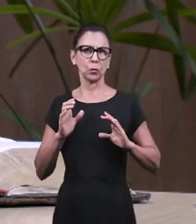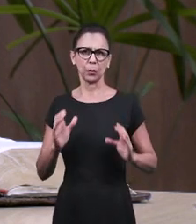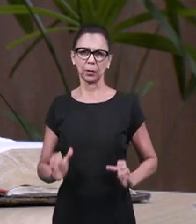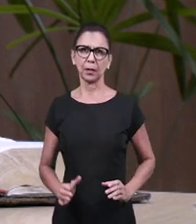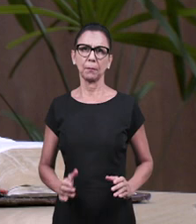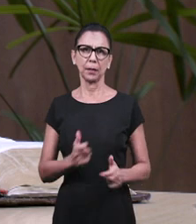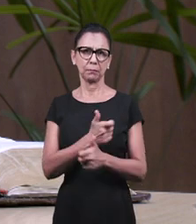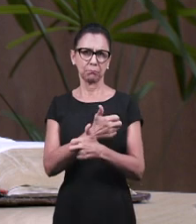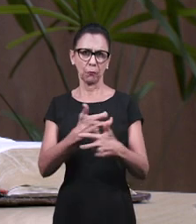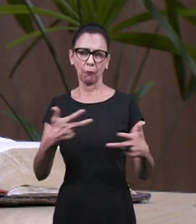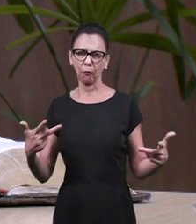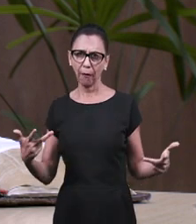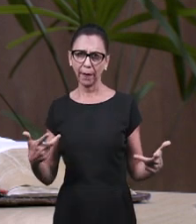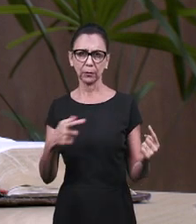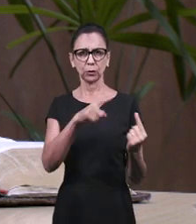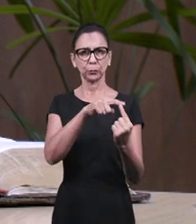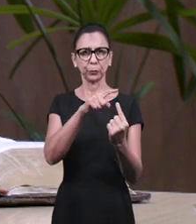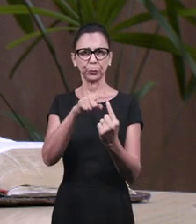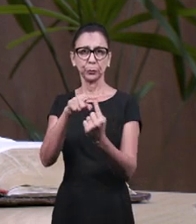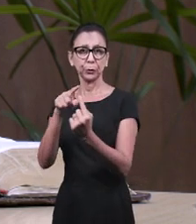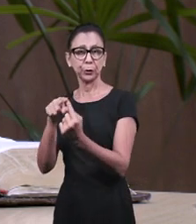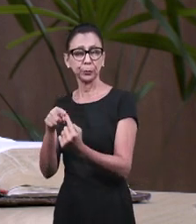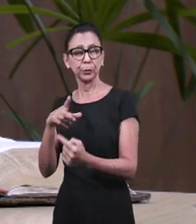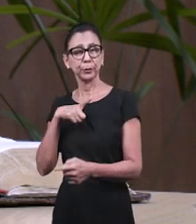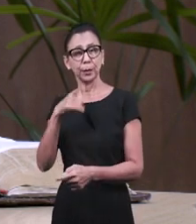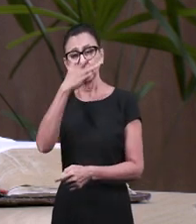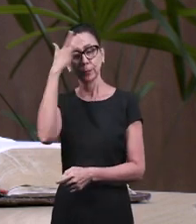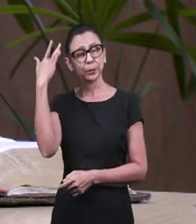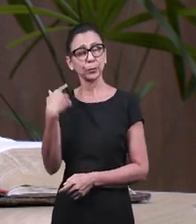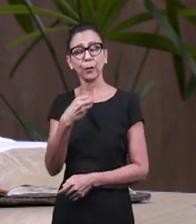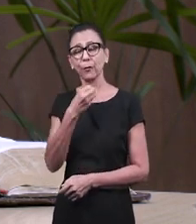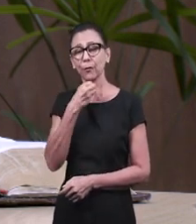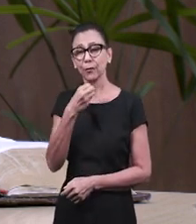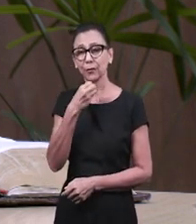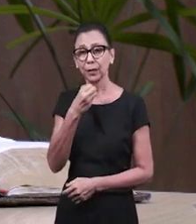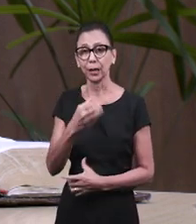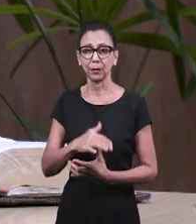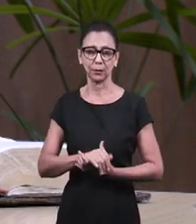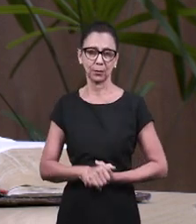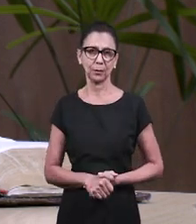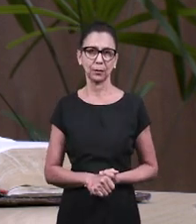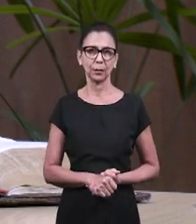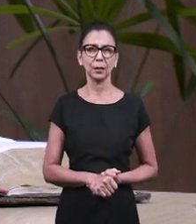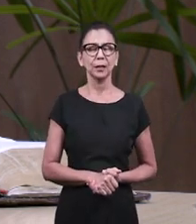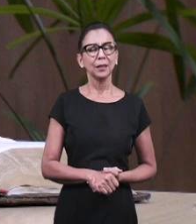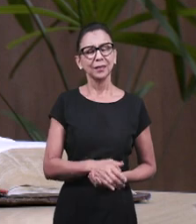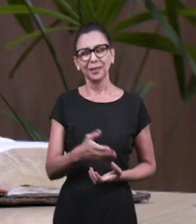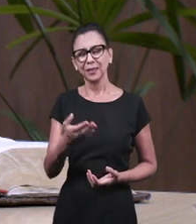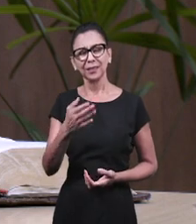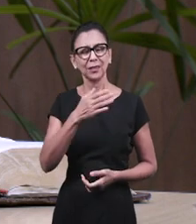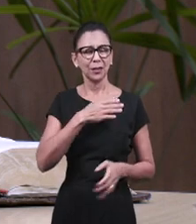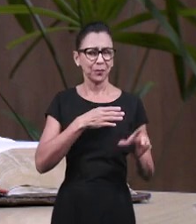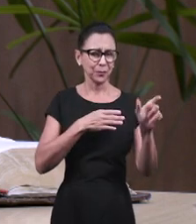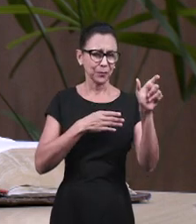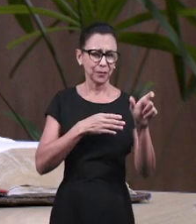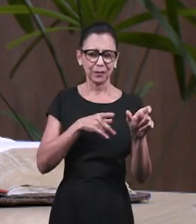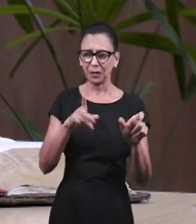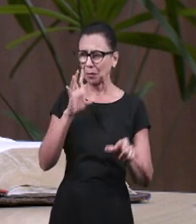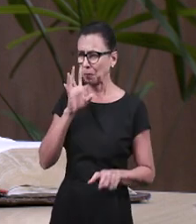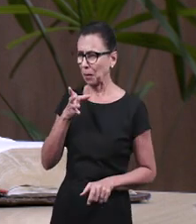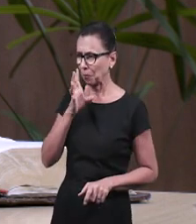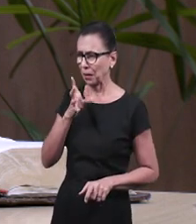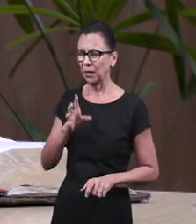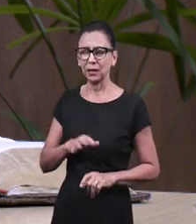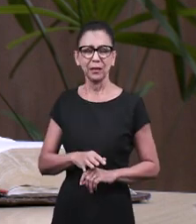fracos, que estão muito na letra. Tipo assim, fulano ali ainda é novo, ele não entende muito bem as